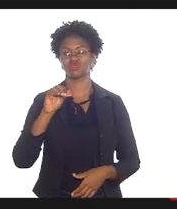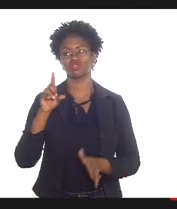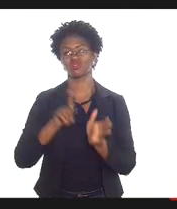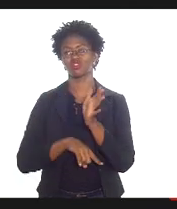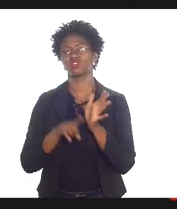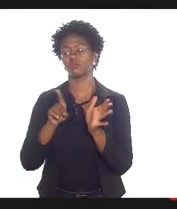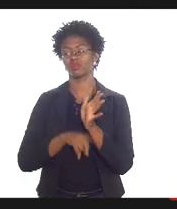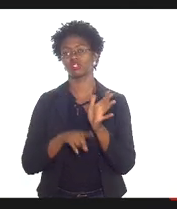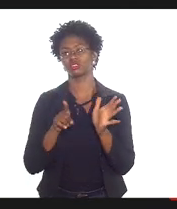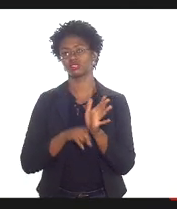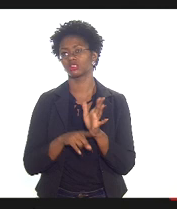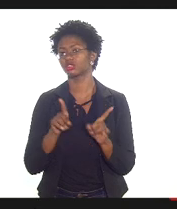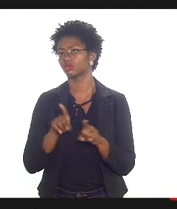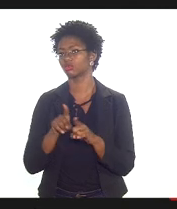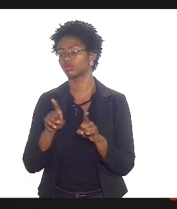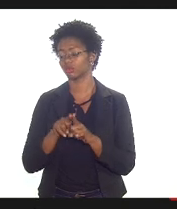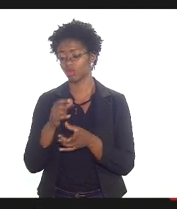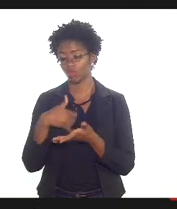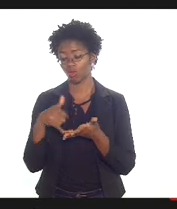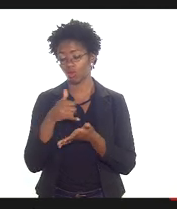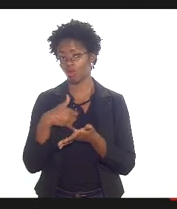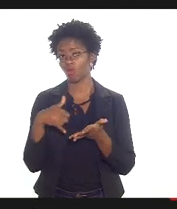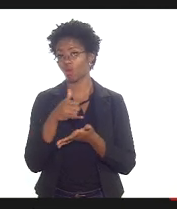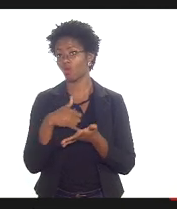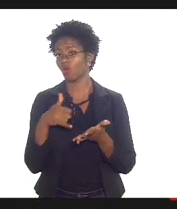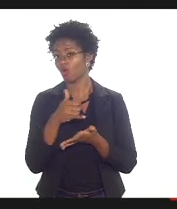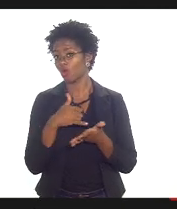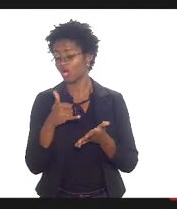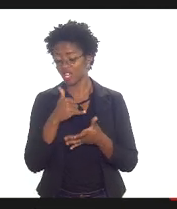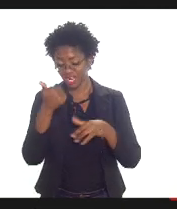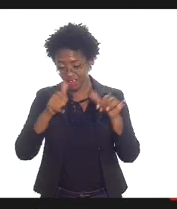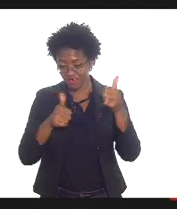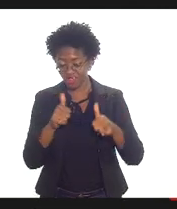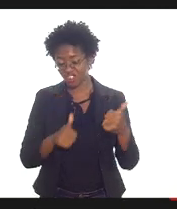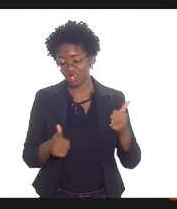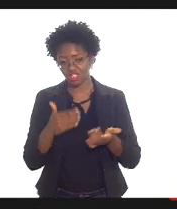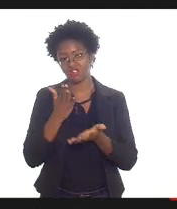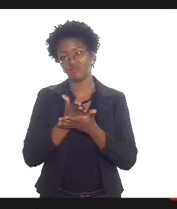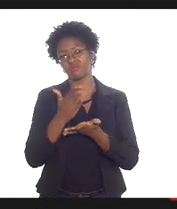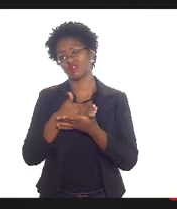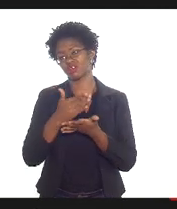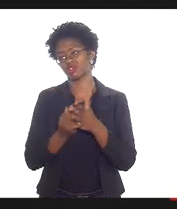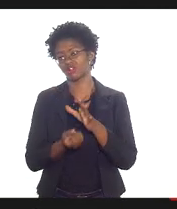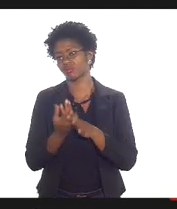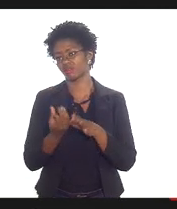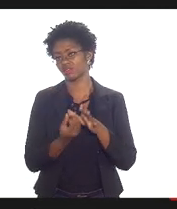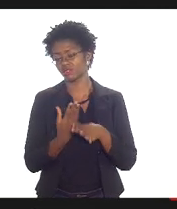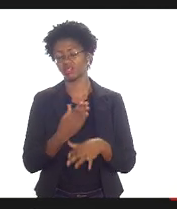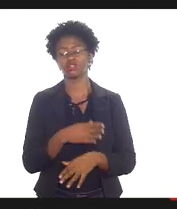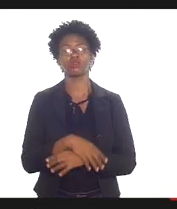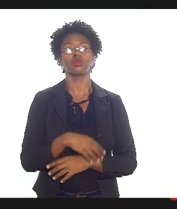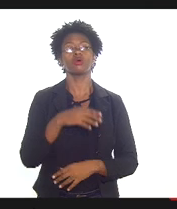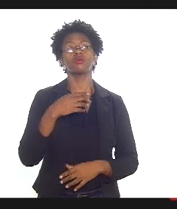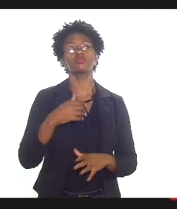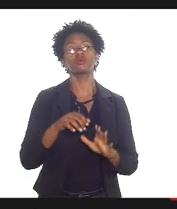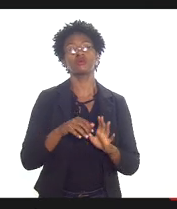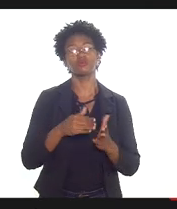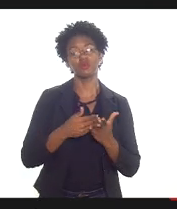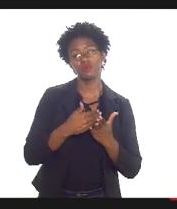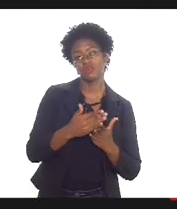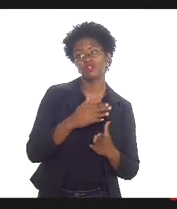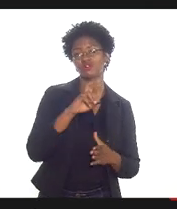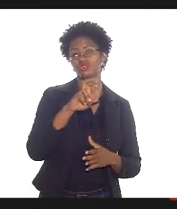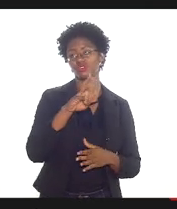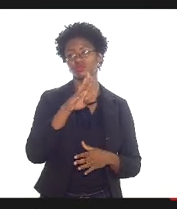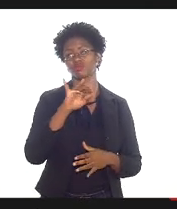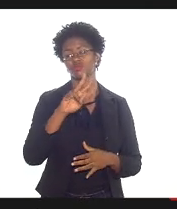óleo apurado em partilha de produção. Mas dos primeiros 5 bilhões, olha que confusão, dos